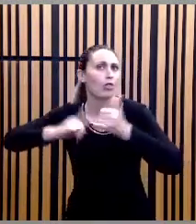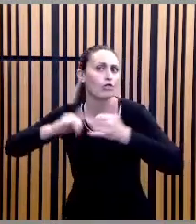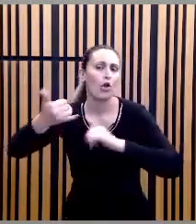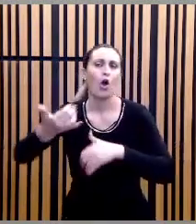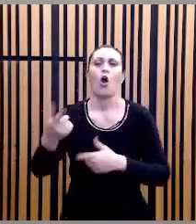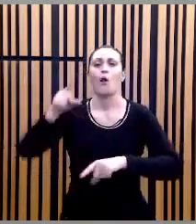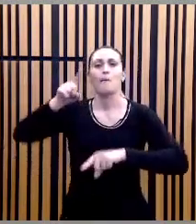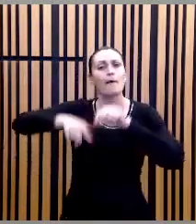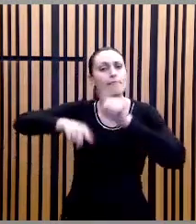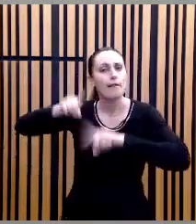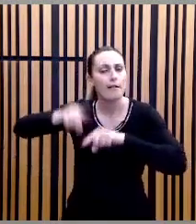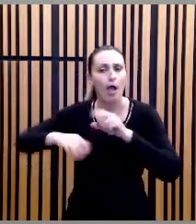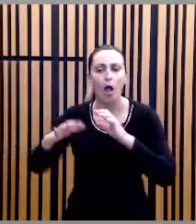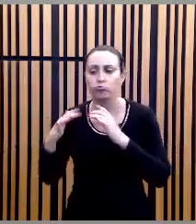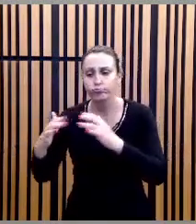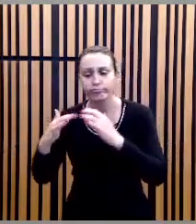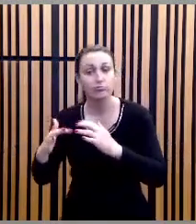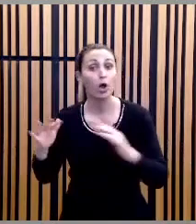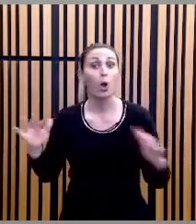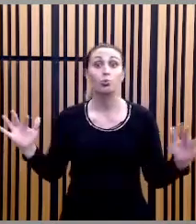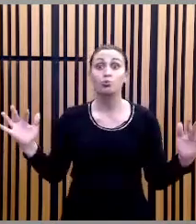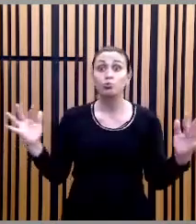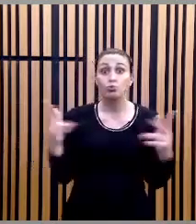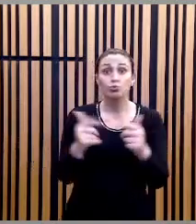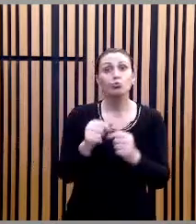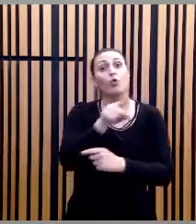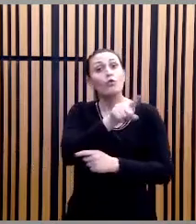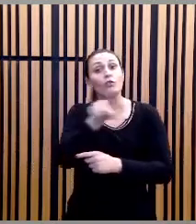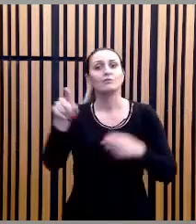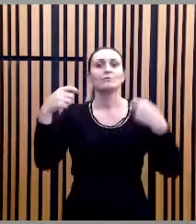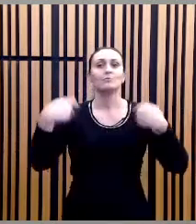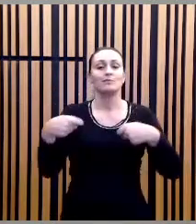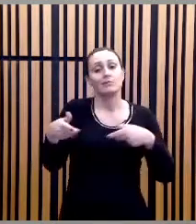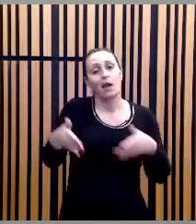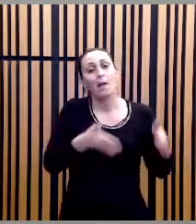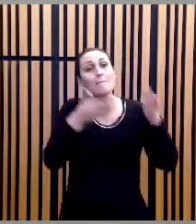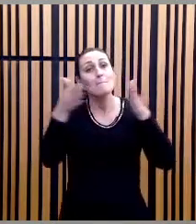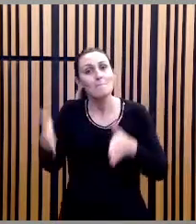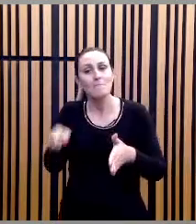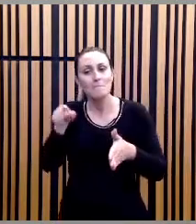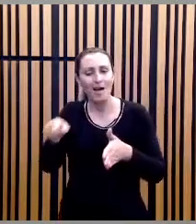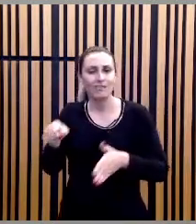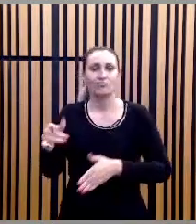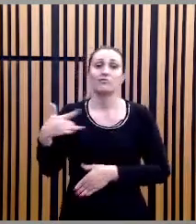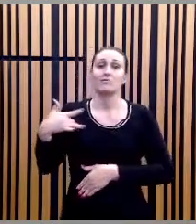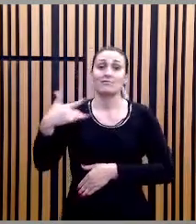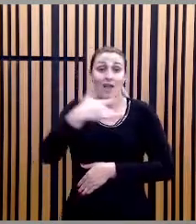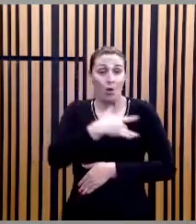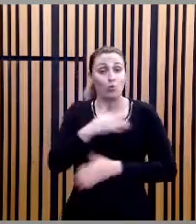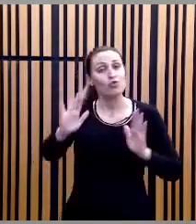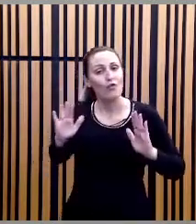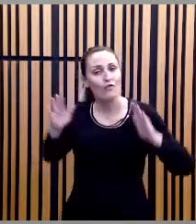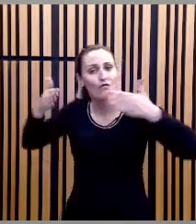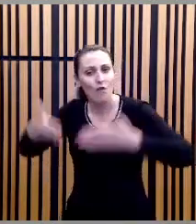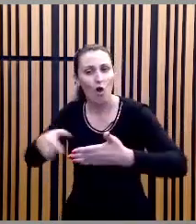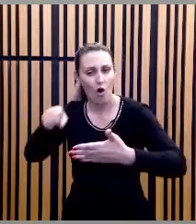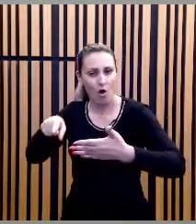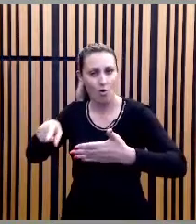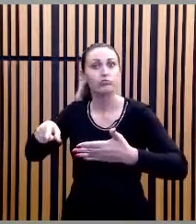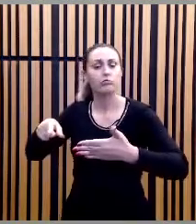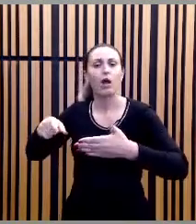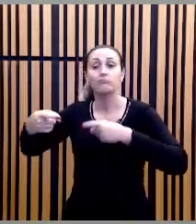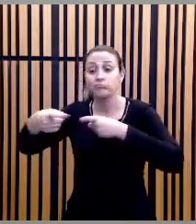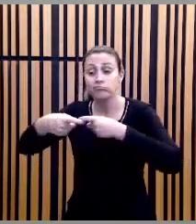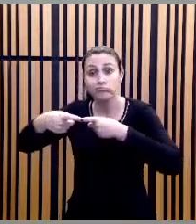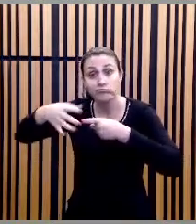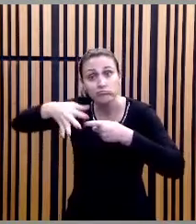os equipamentos, enfim, tudo que vocês forem precisar dessa parte mais da saúde voltada à medicina, é